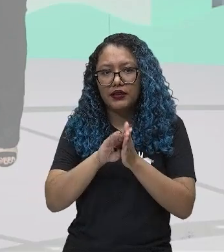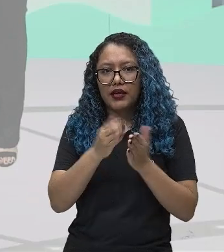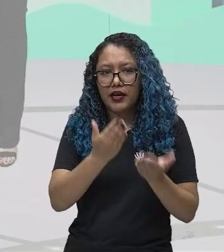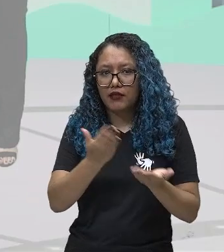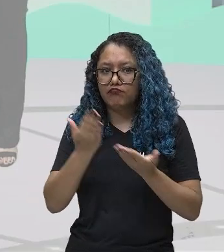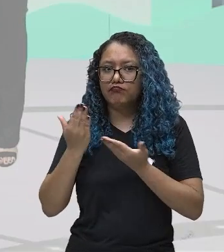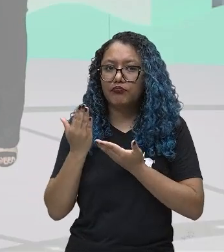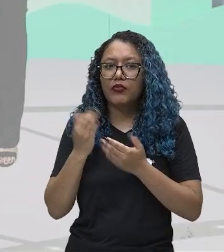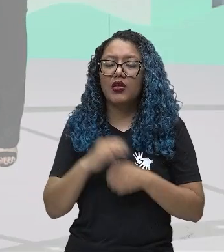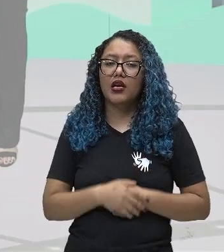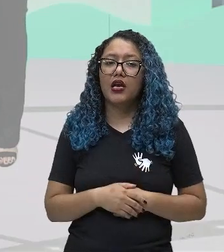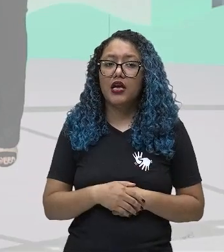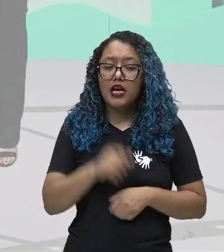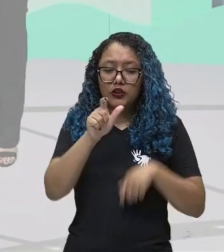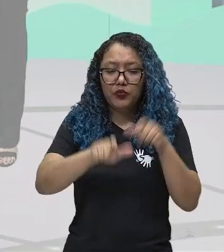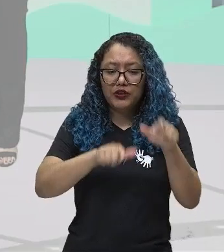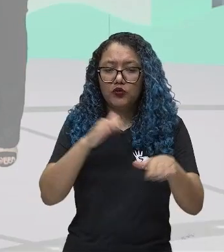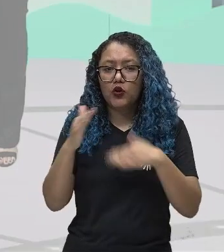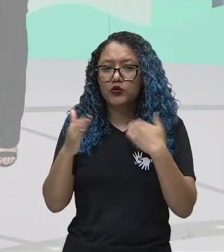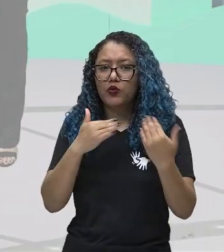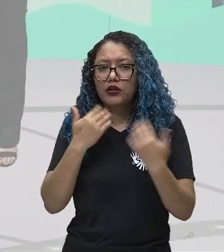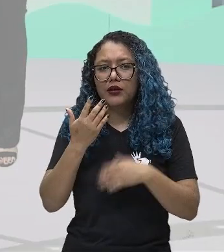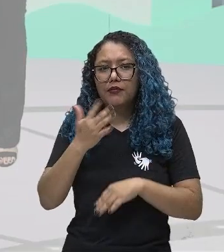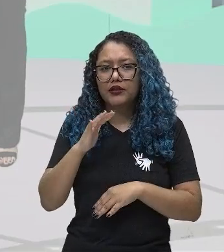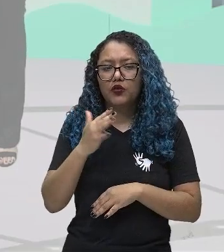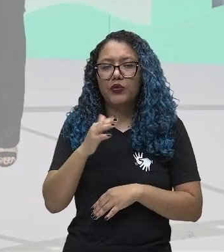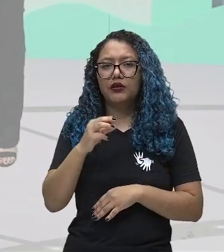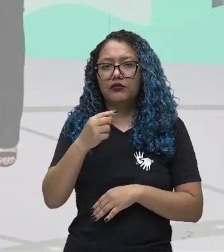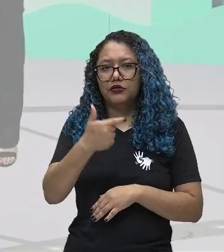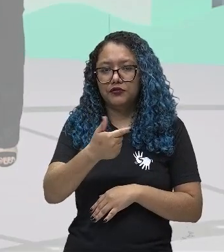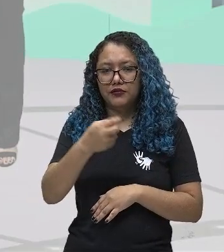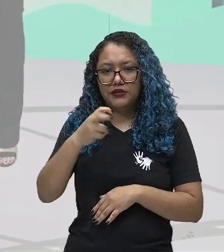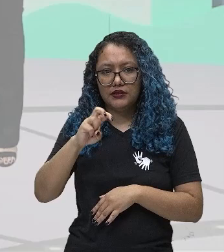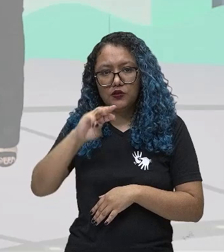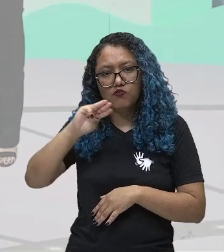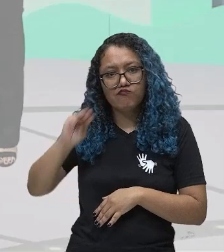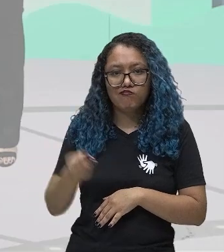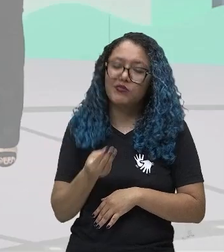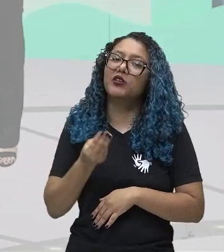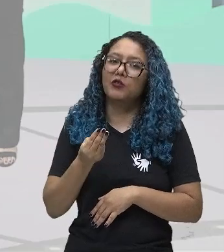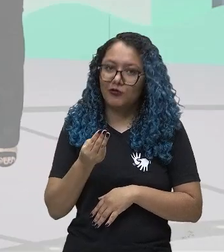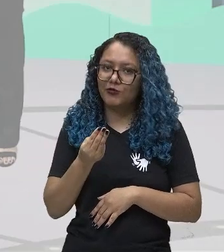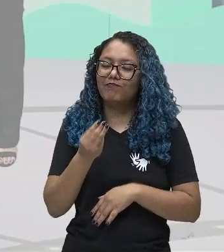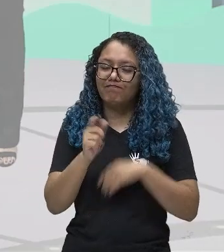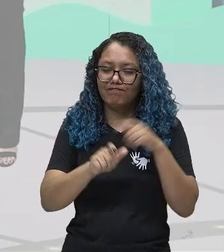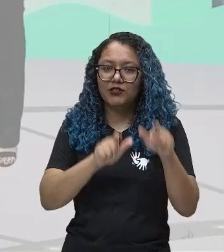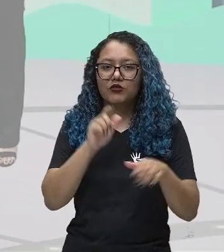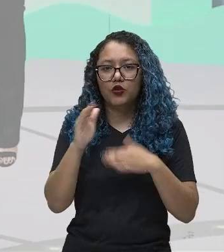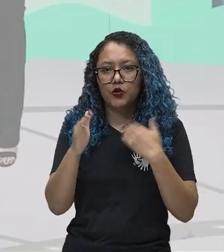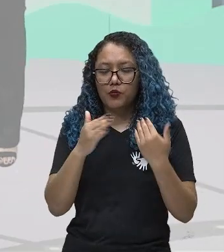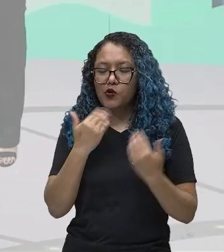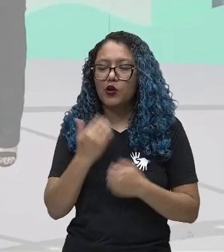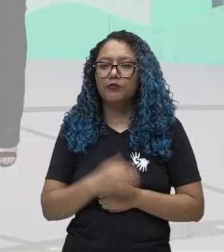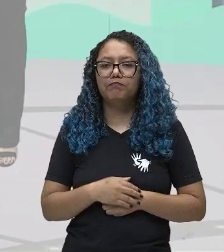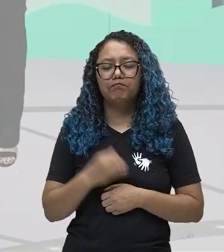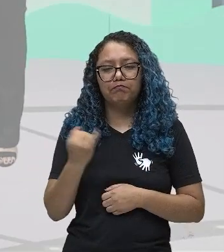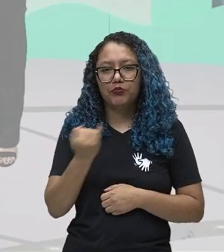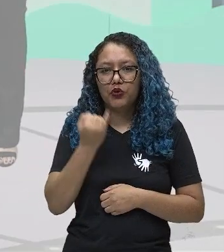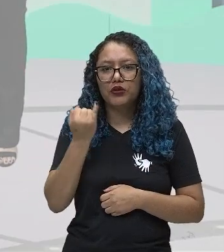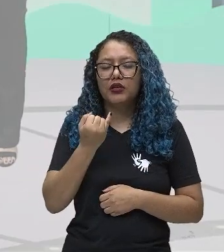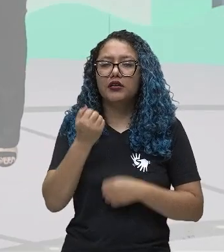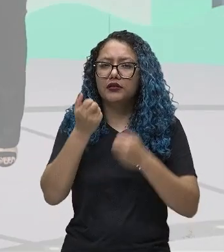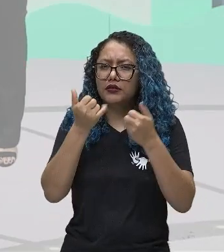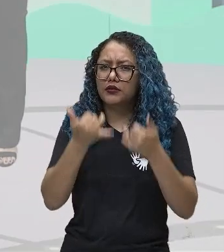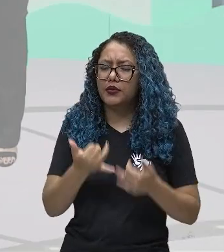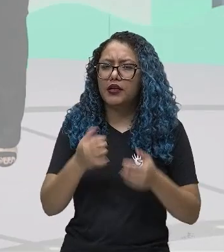pestis. E o número de mortes foi de aproximadamente 25 milhões de pessoas. É importante a gente falar que essa